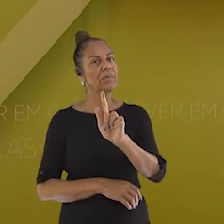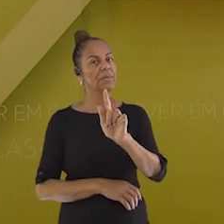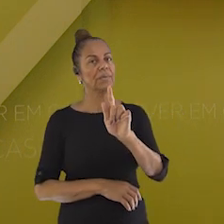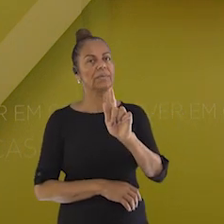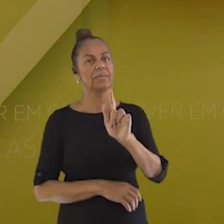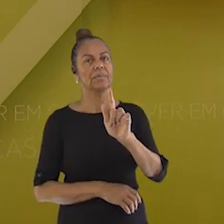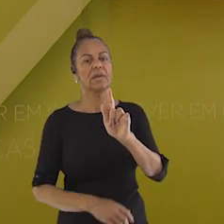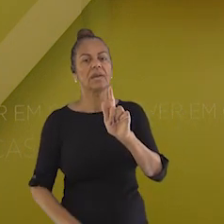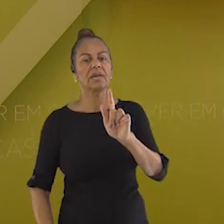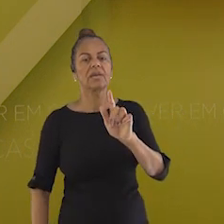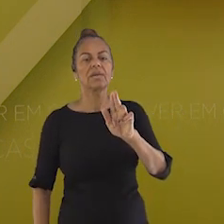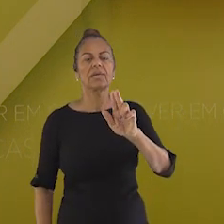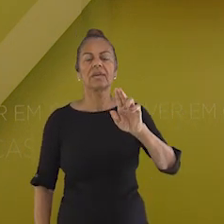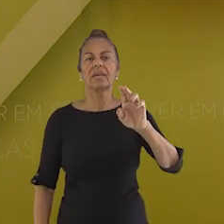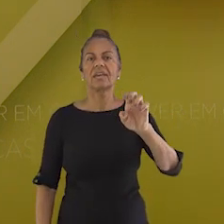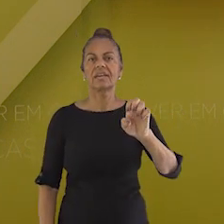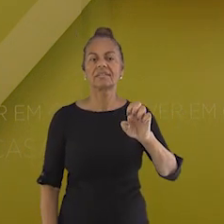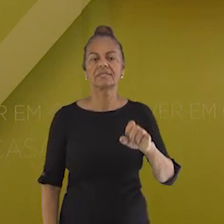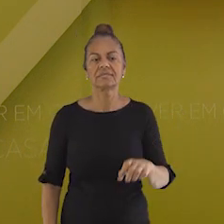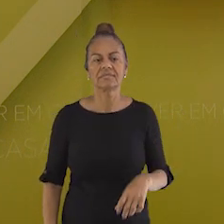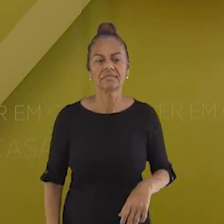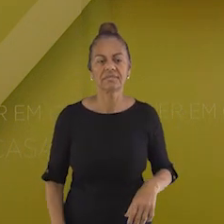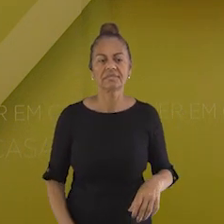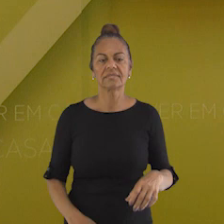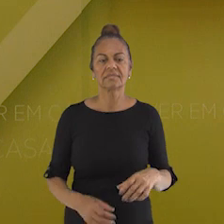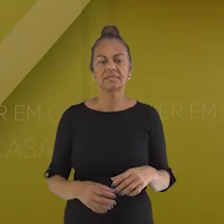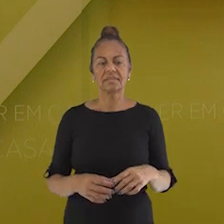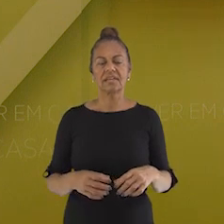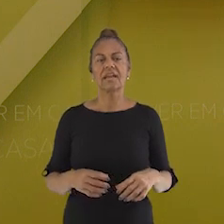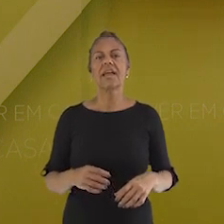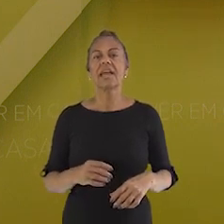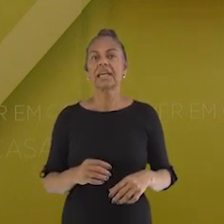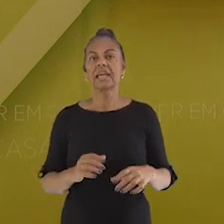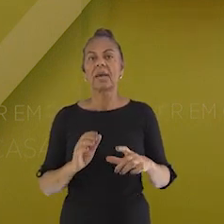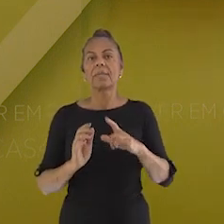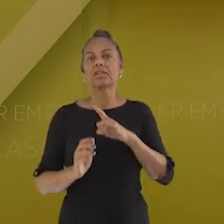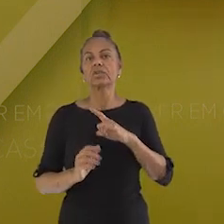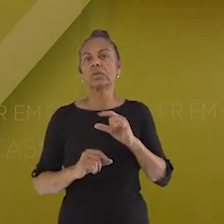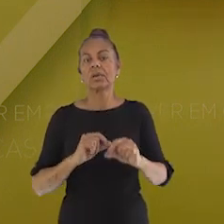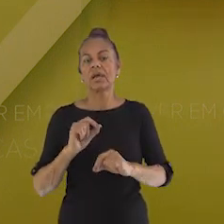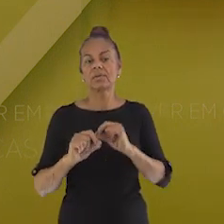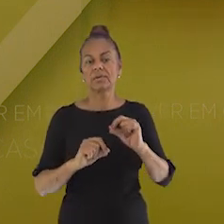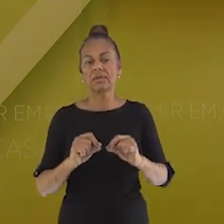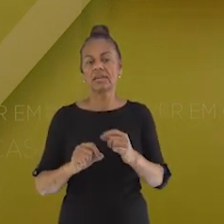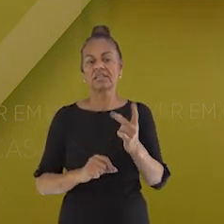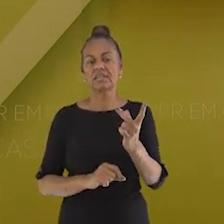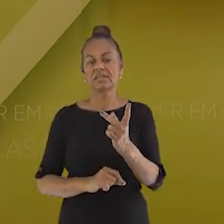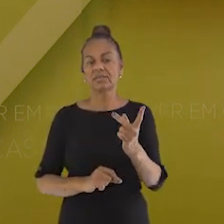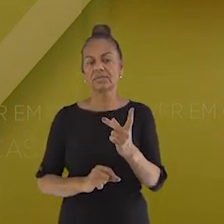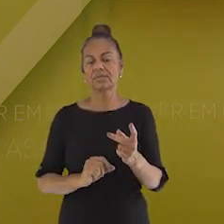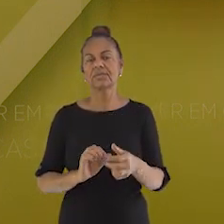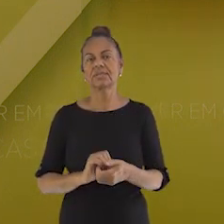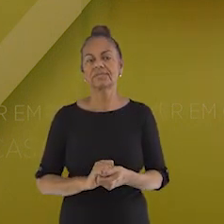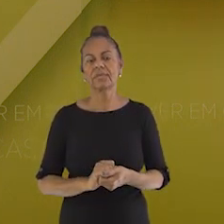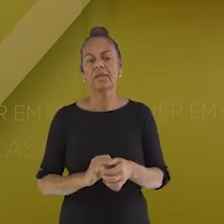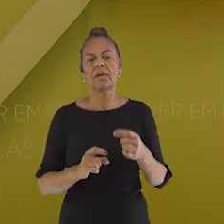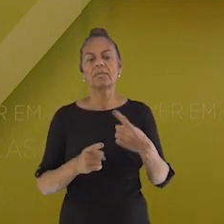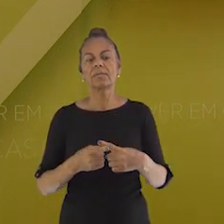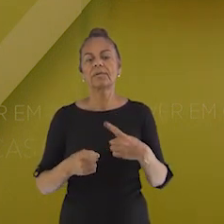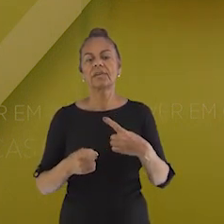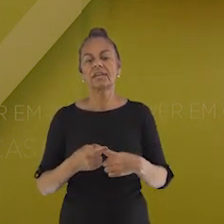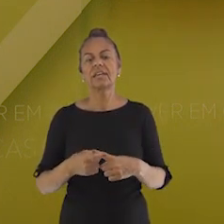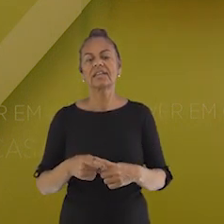meio, que tem como particularidade essas duas, o GI e o G, porque elas